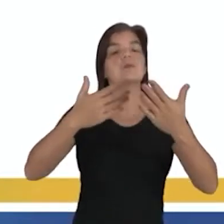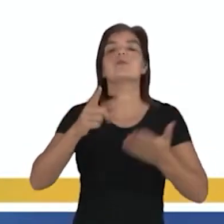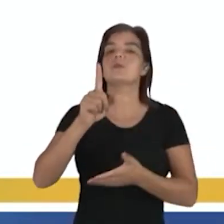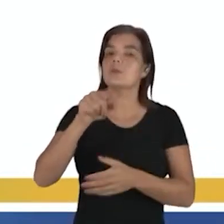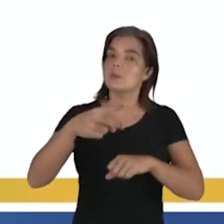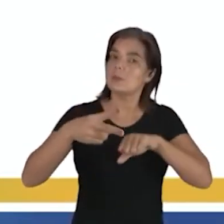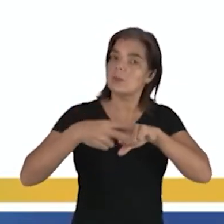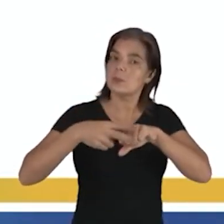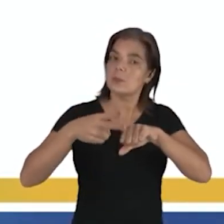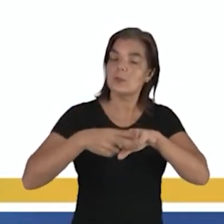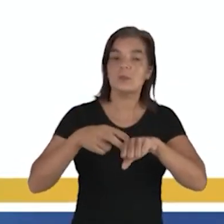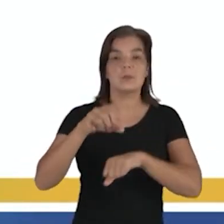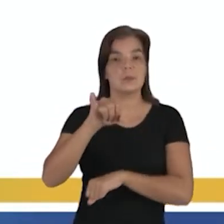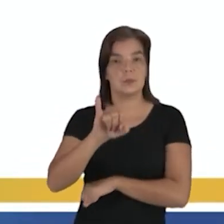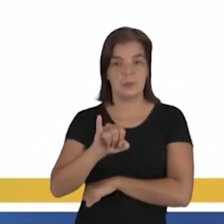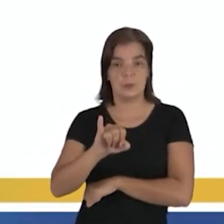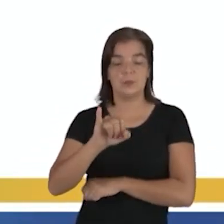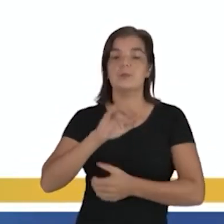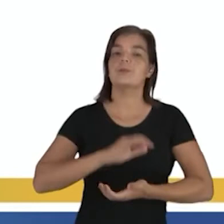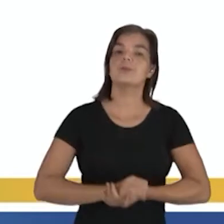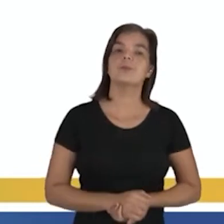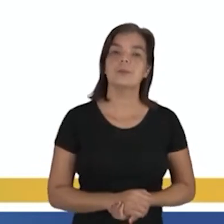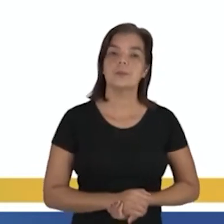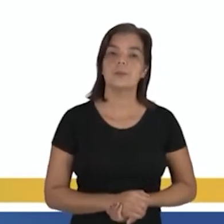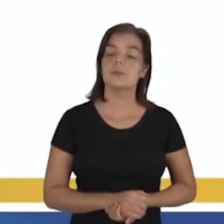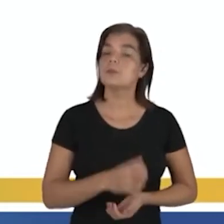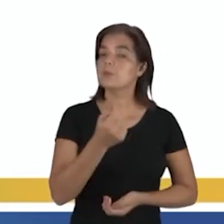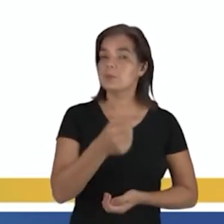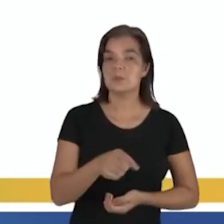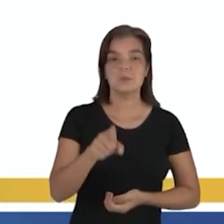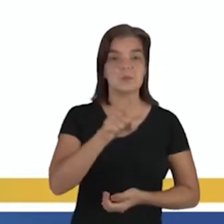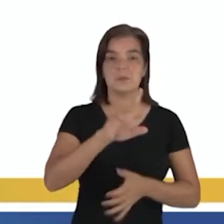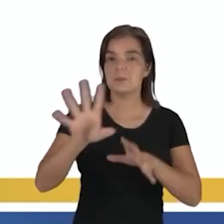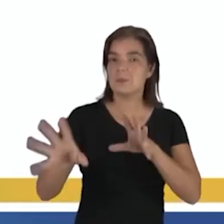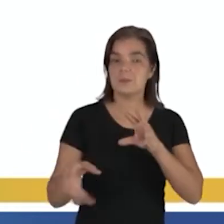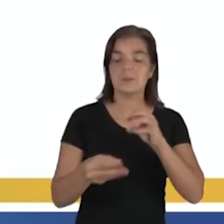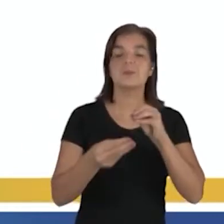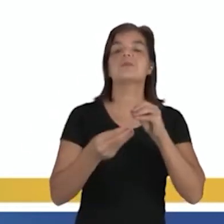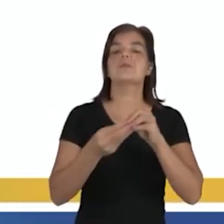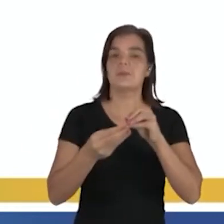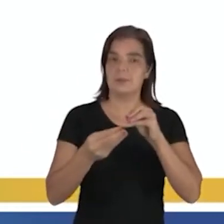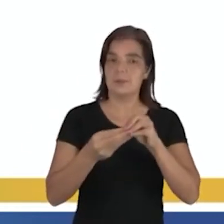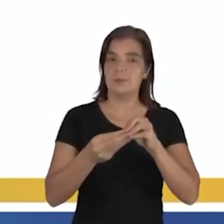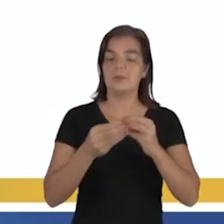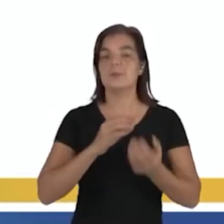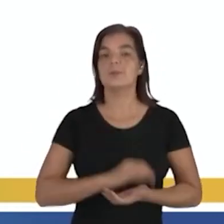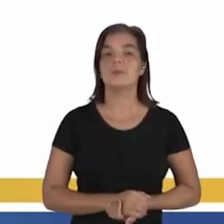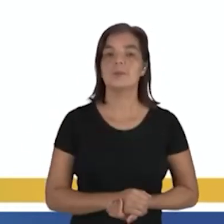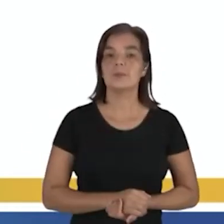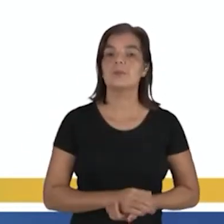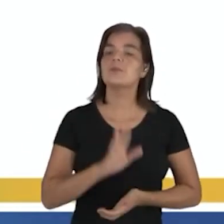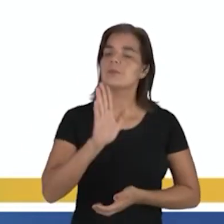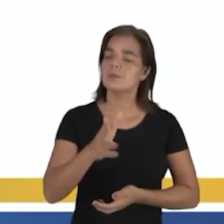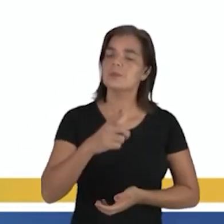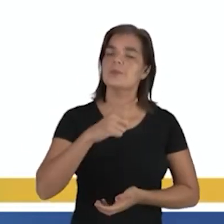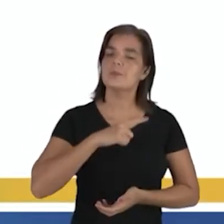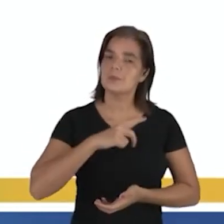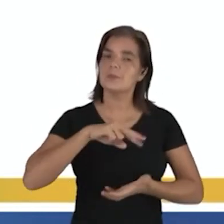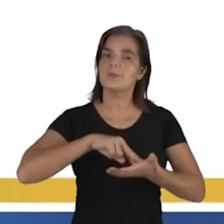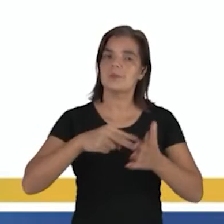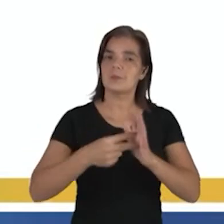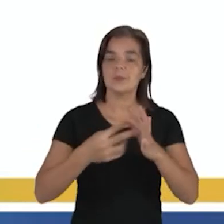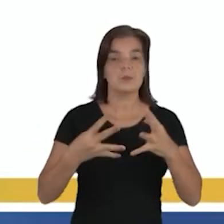é um verbo intransitivo. Ele não necessita que o complemente, ele tem o